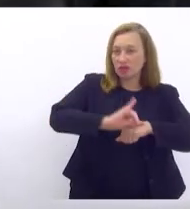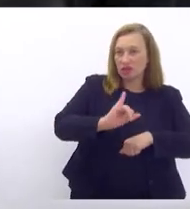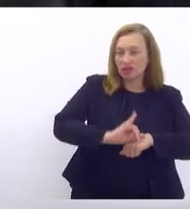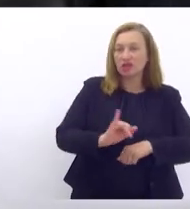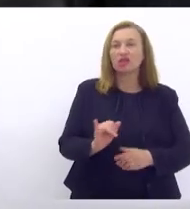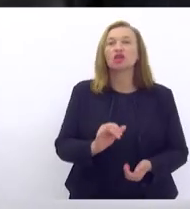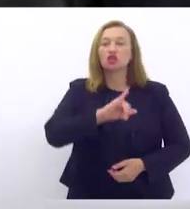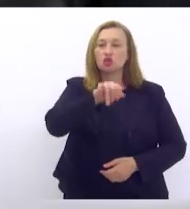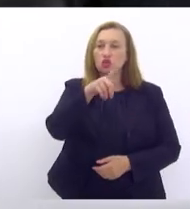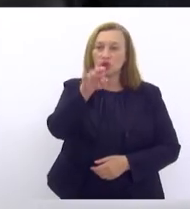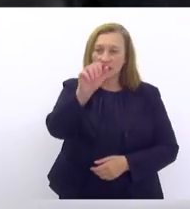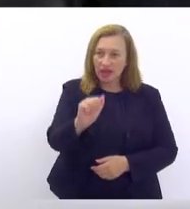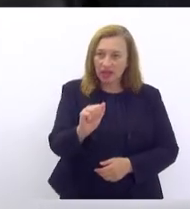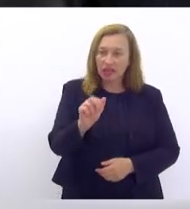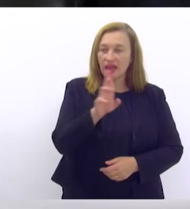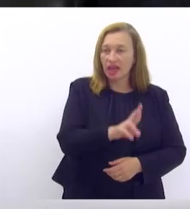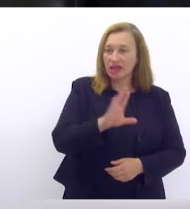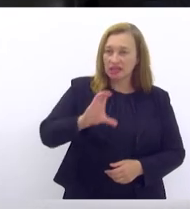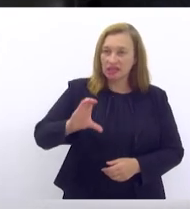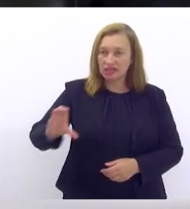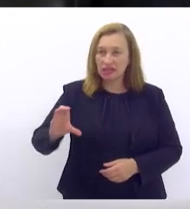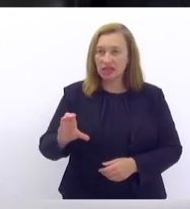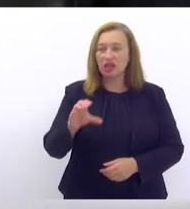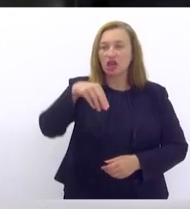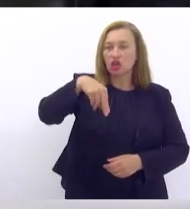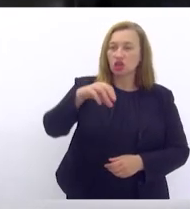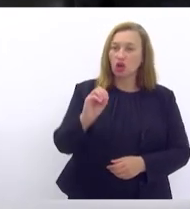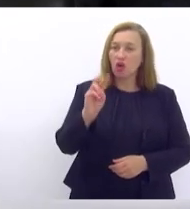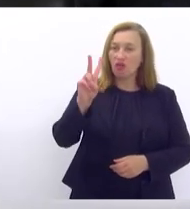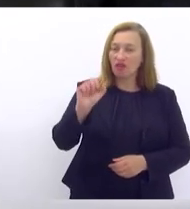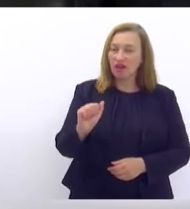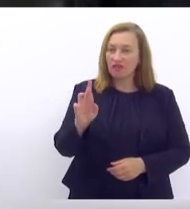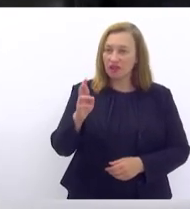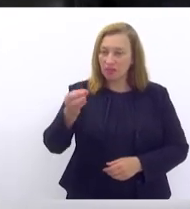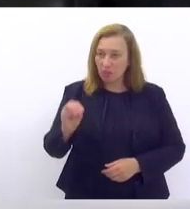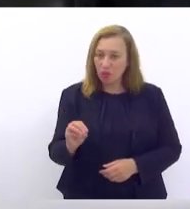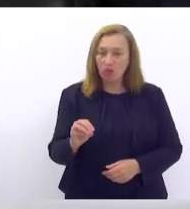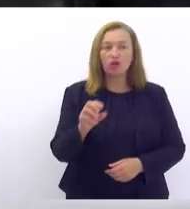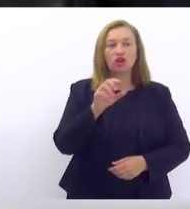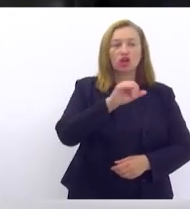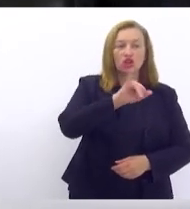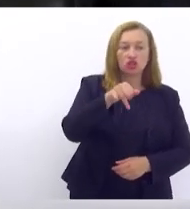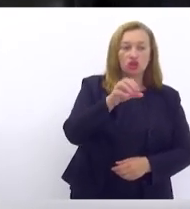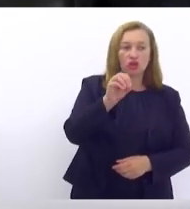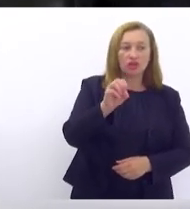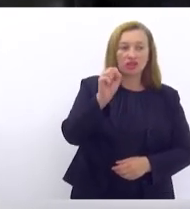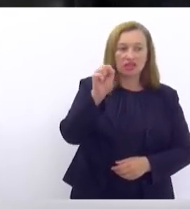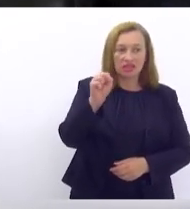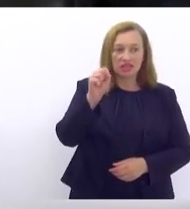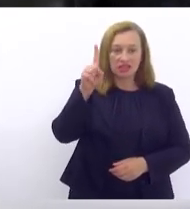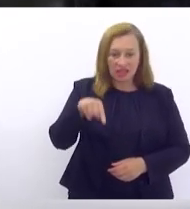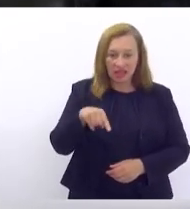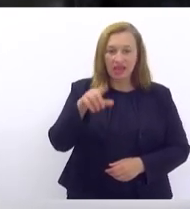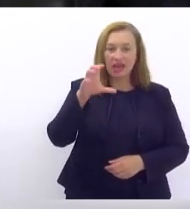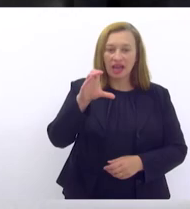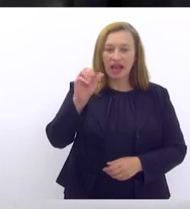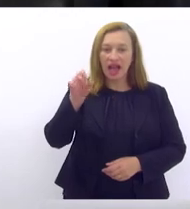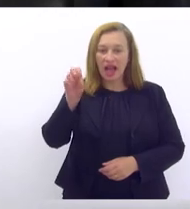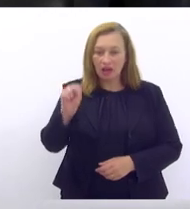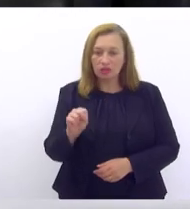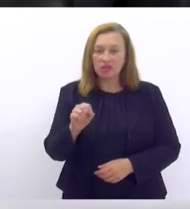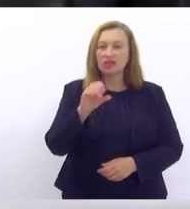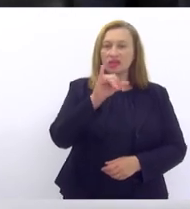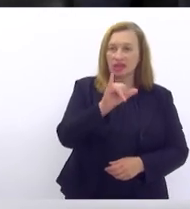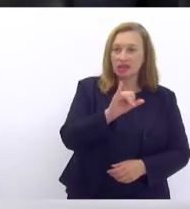Conselho Diocesano da RCC de Nova Friburgo. E José Carlos da Silva Júnior, presidente do Conselho Diocesano da RCC de